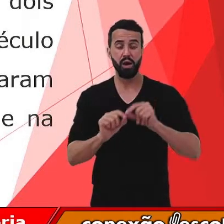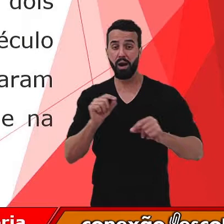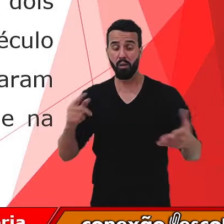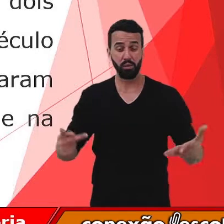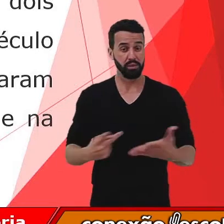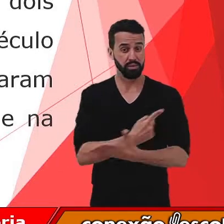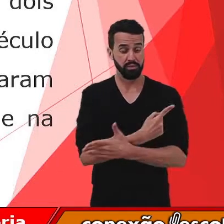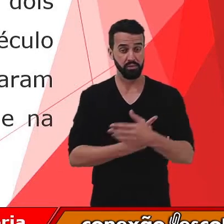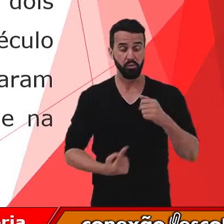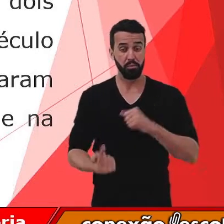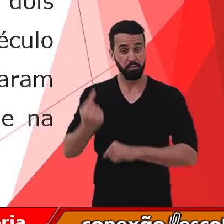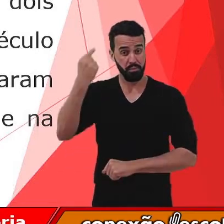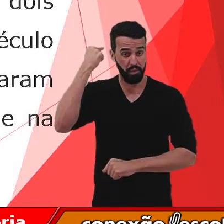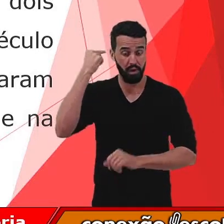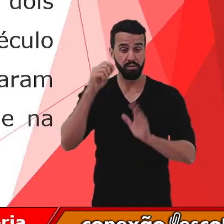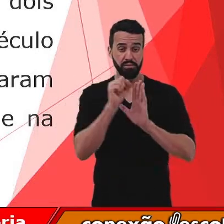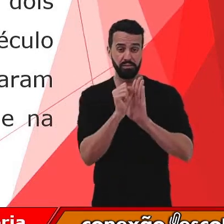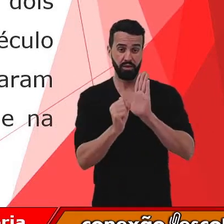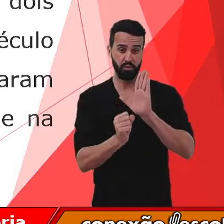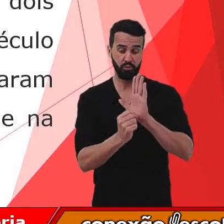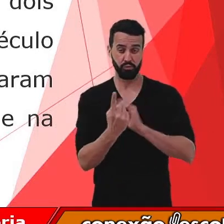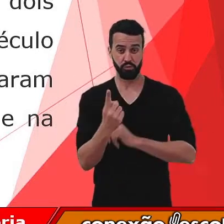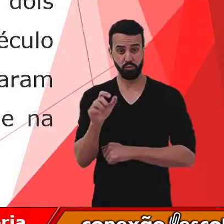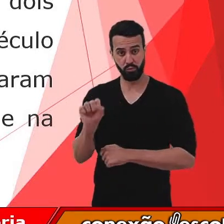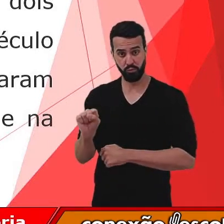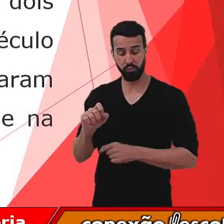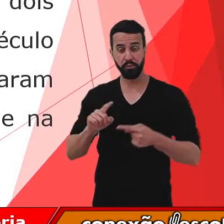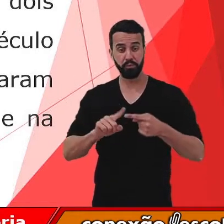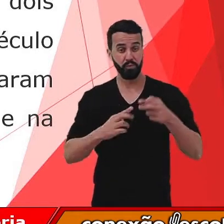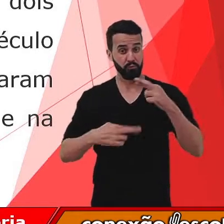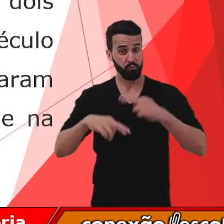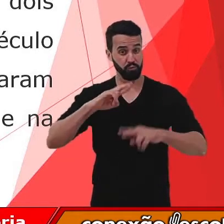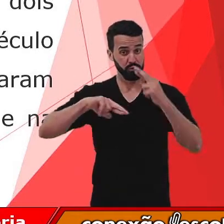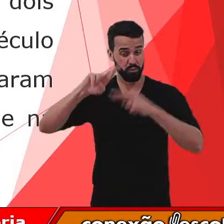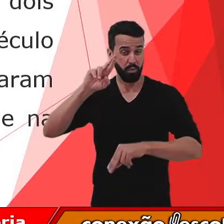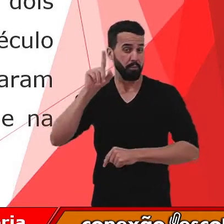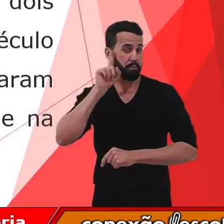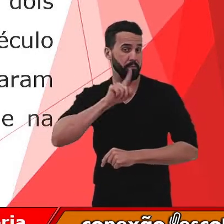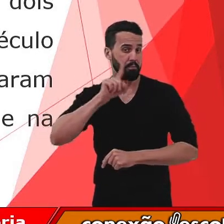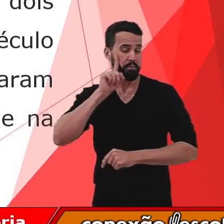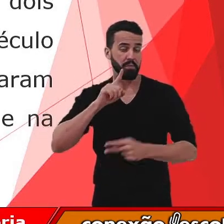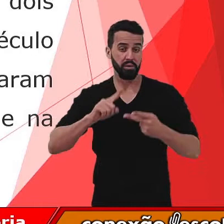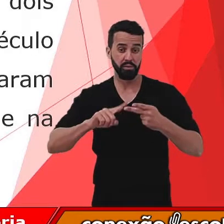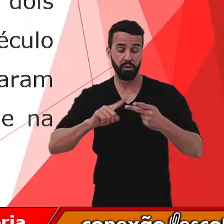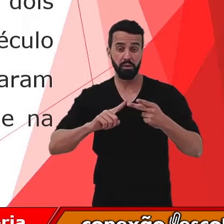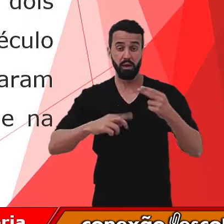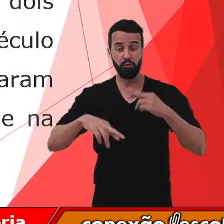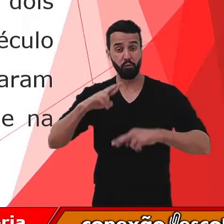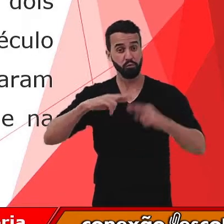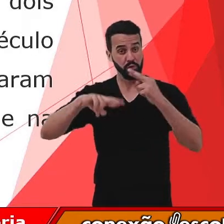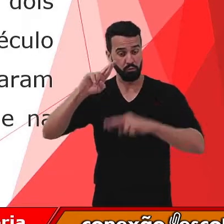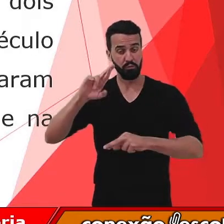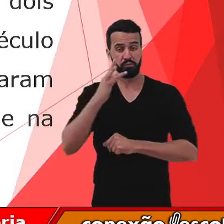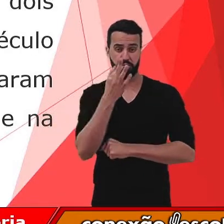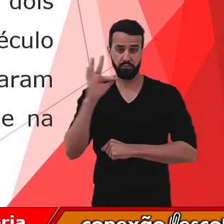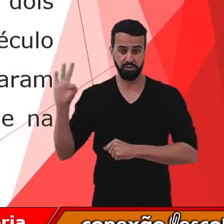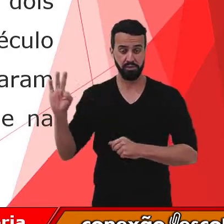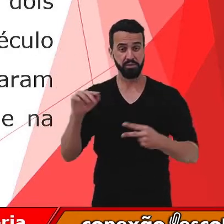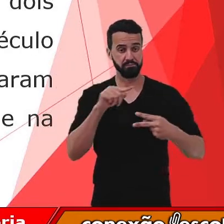ocorridos no final do século XVIII, a Revolução Americana e a Revolução Francesa, que